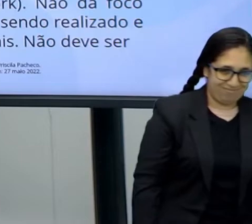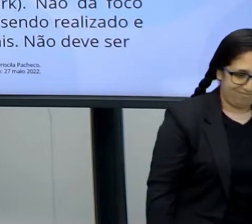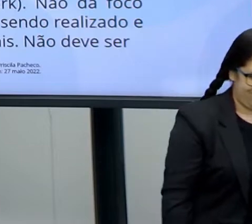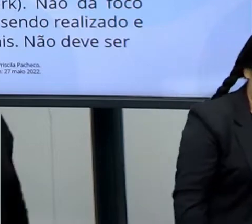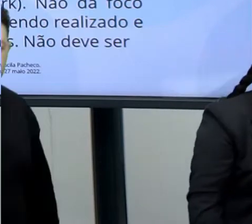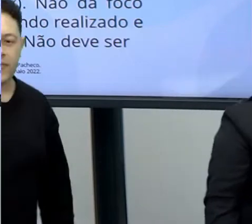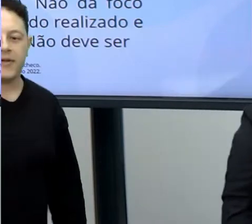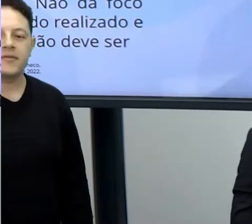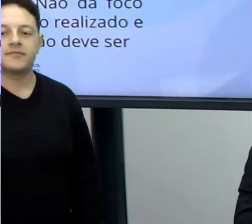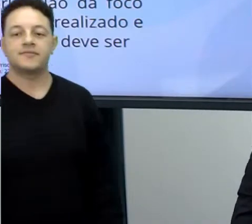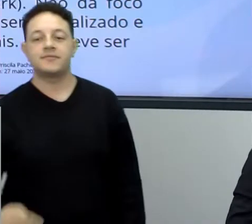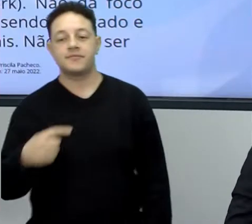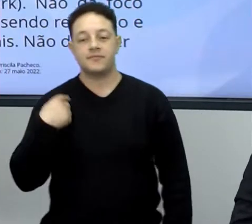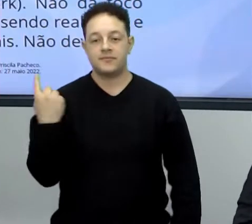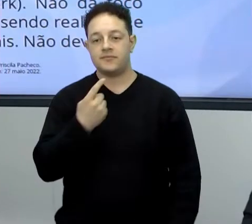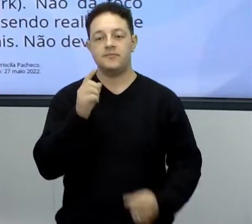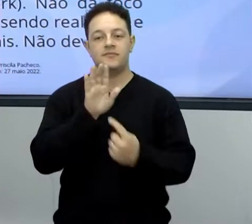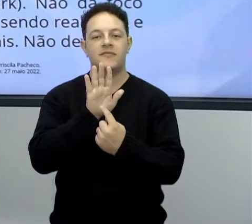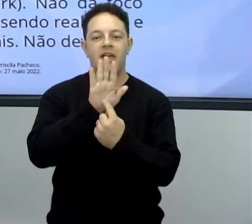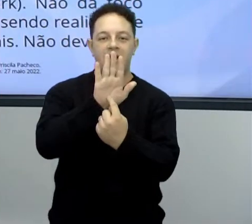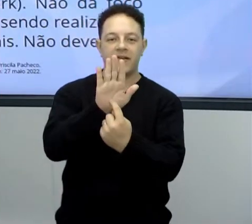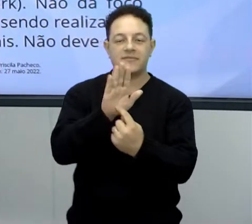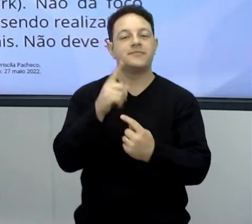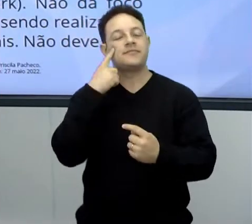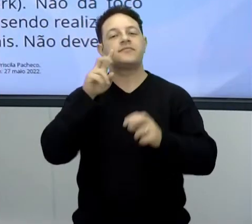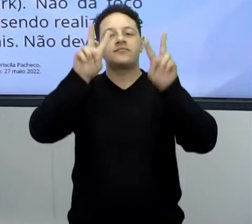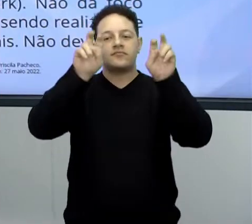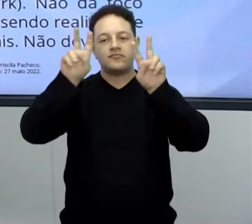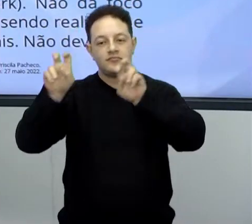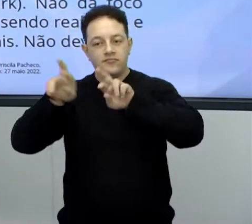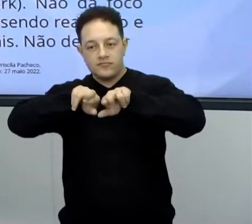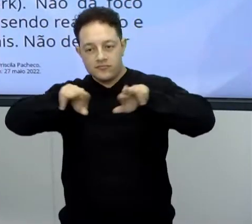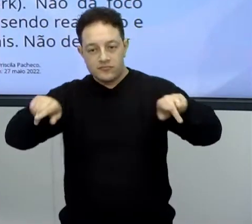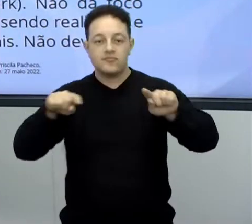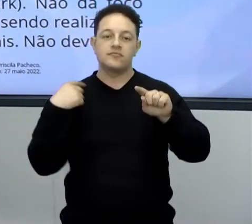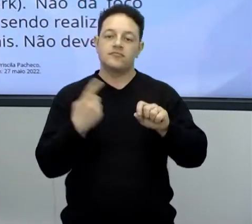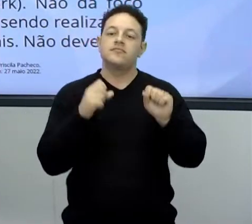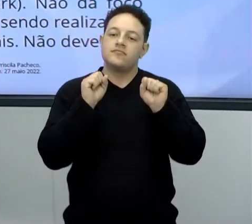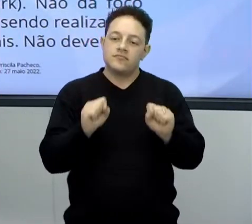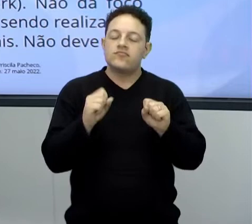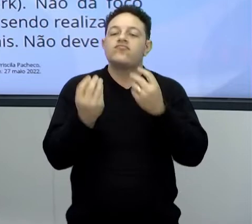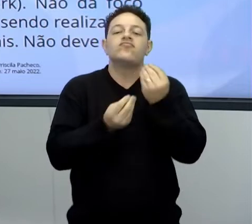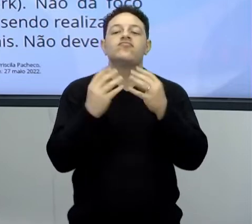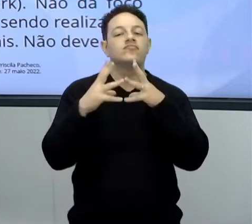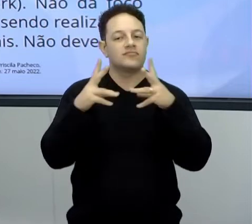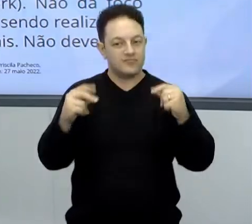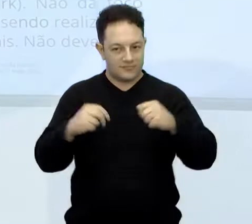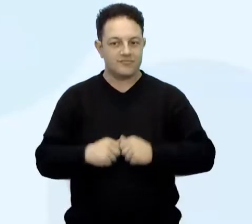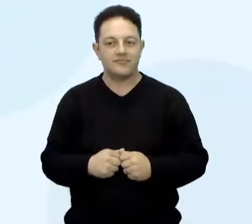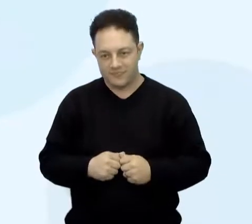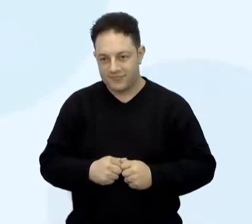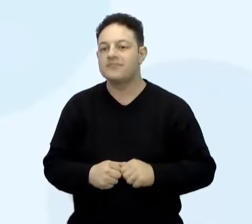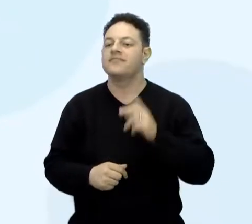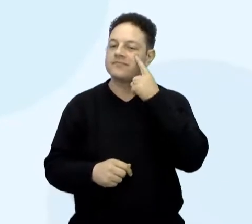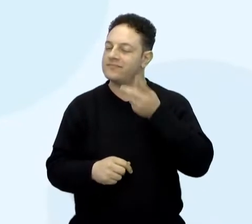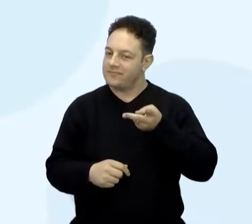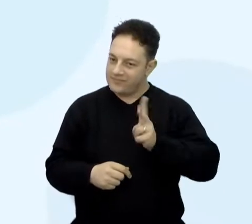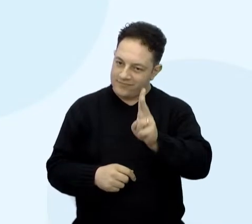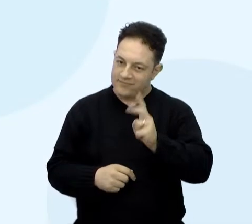gente apresenta aí assuntos, mas também de que forma que podemos solucionar, tá? Então,